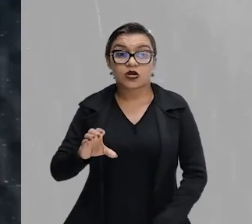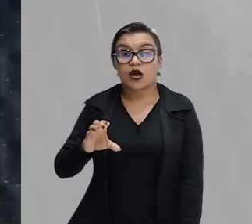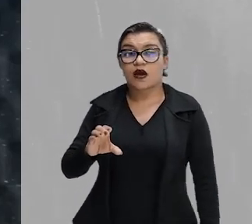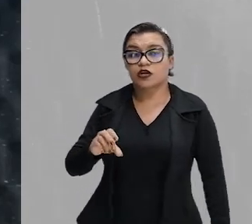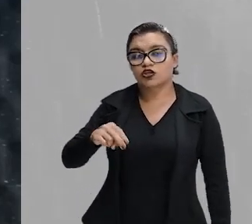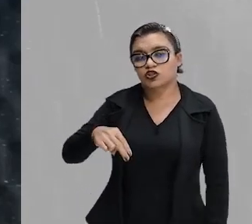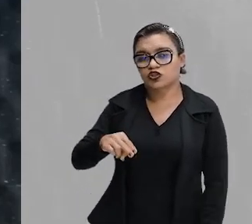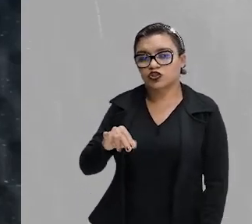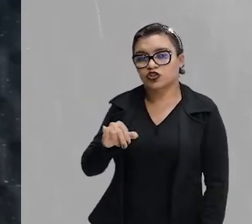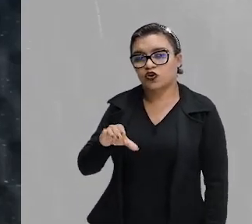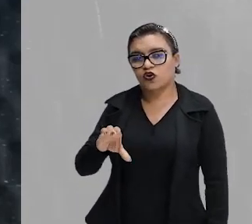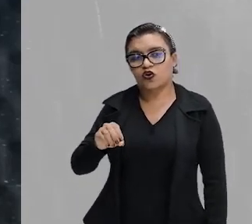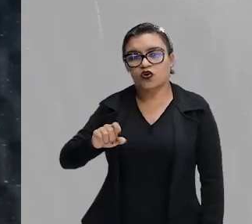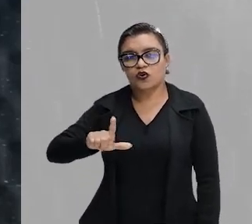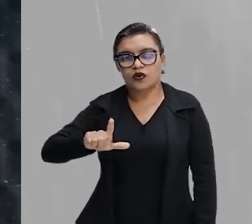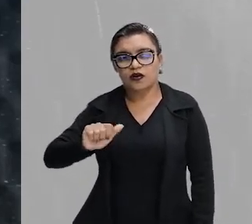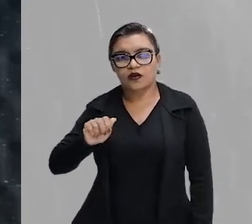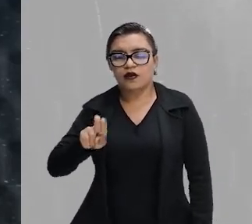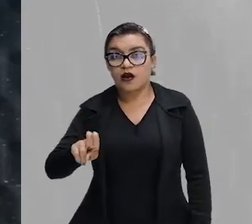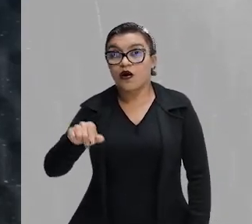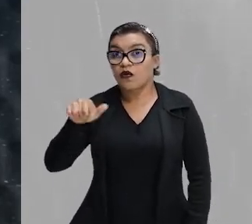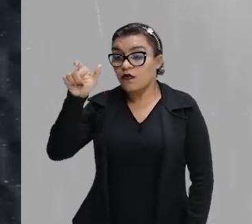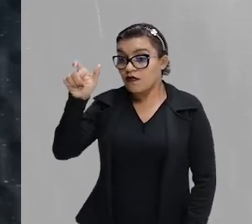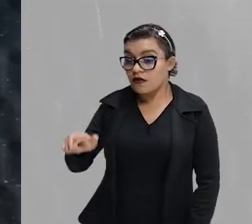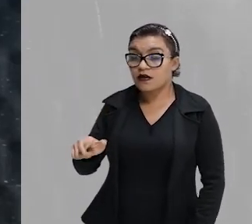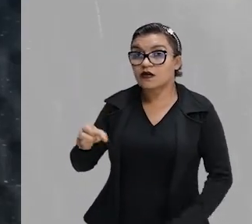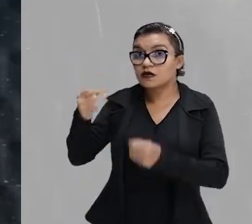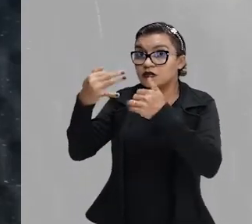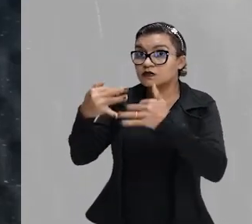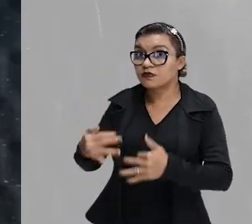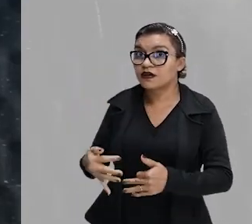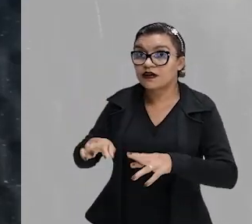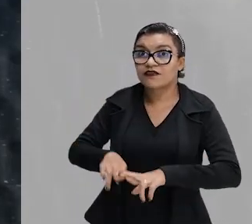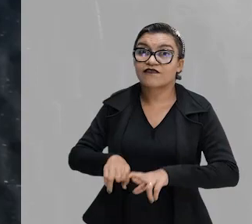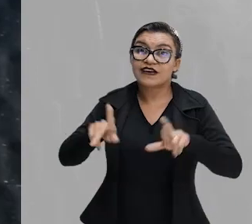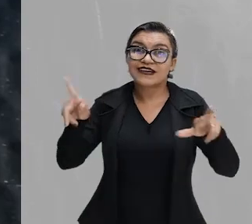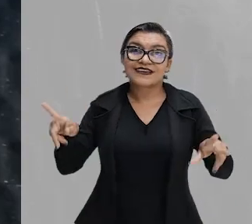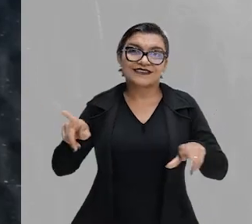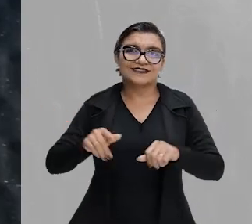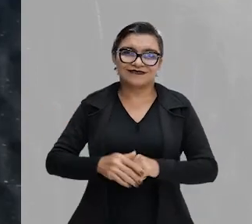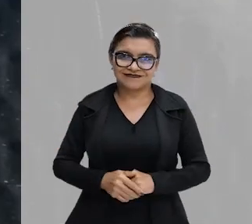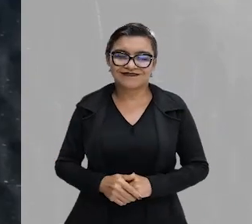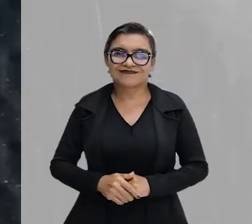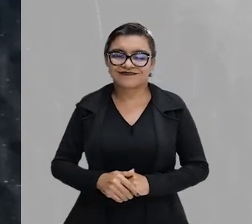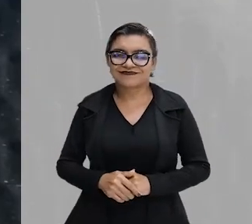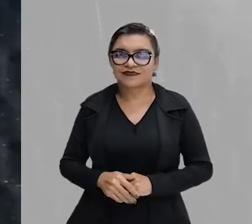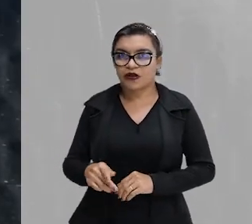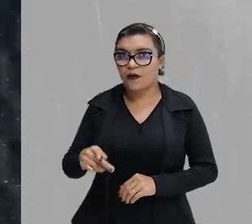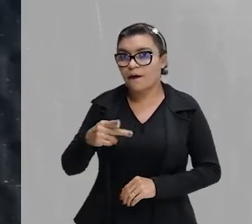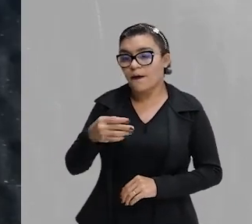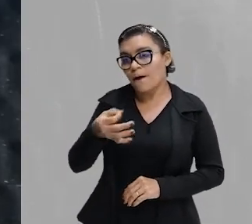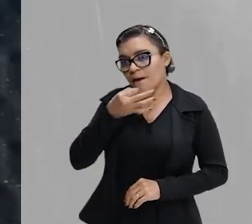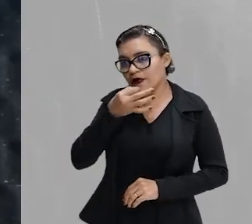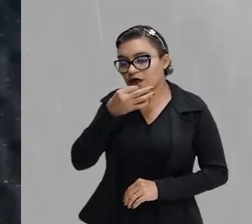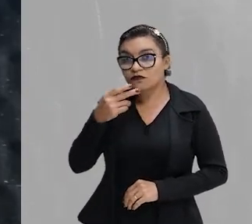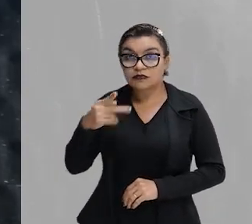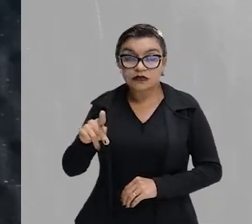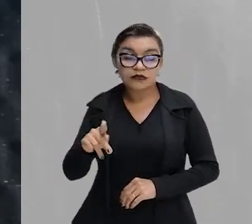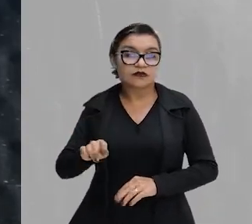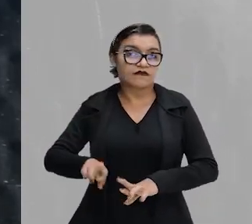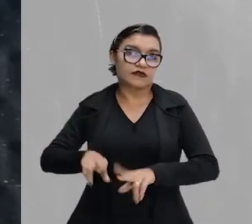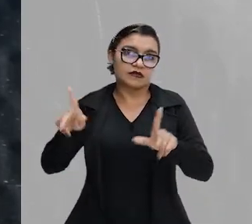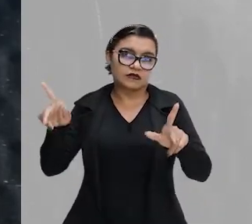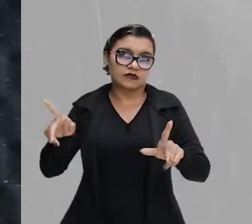ok? Ele vai explicar o movimento retrógrado de outra forma, ok? Ele vai refutar essa questão